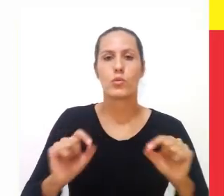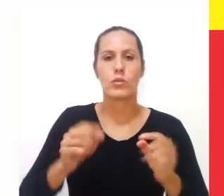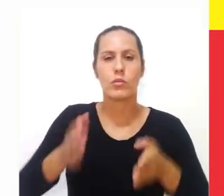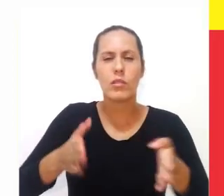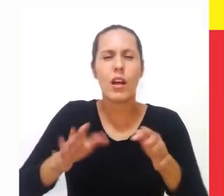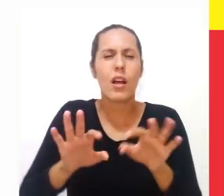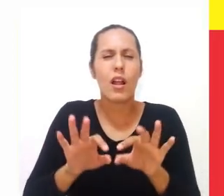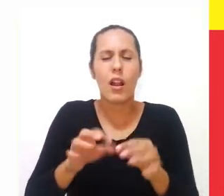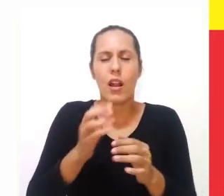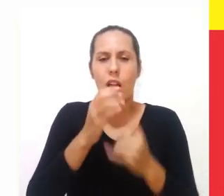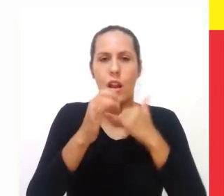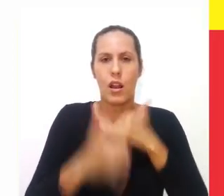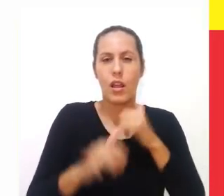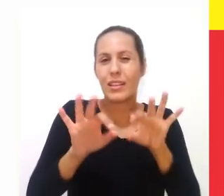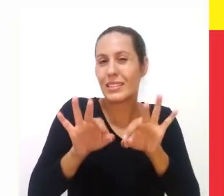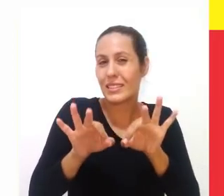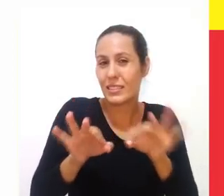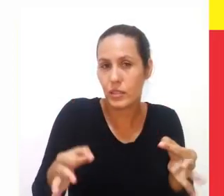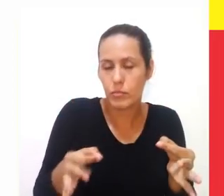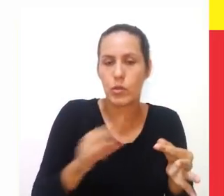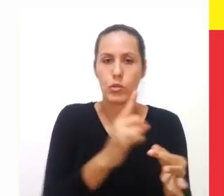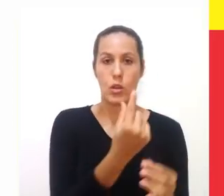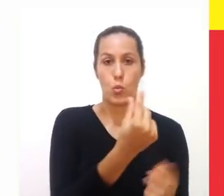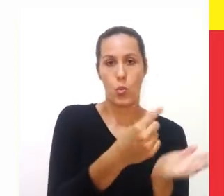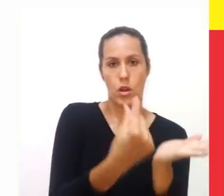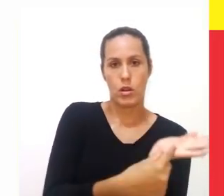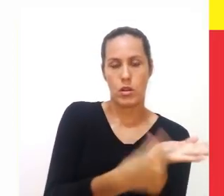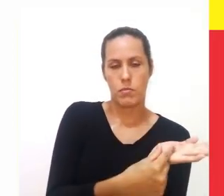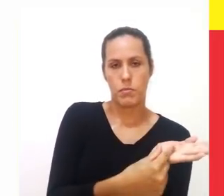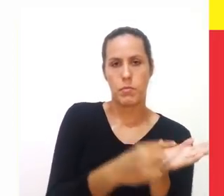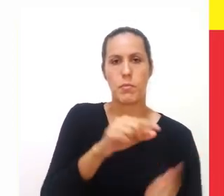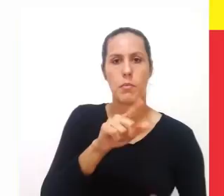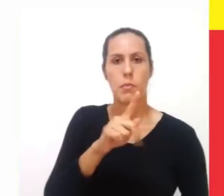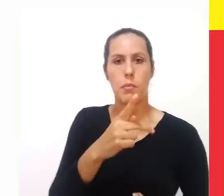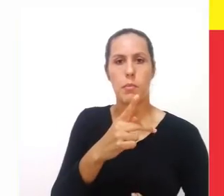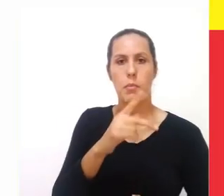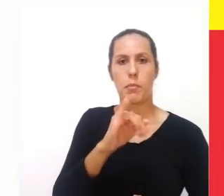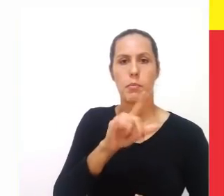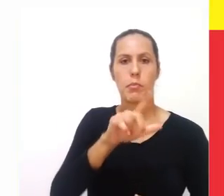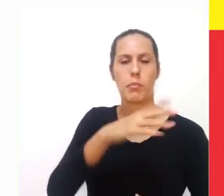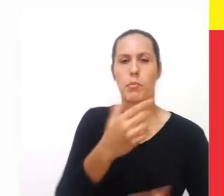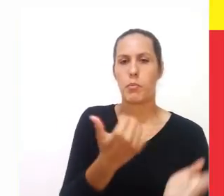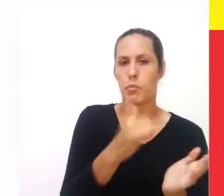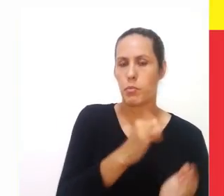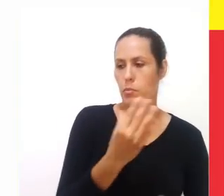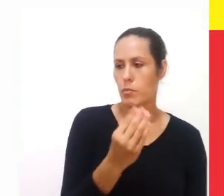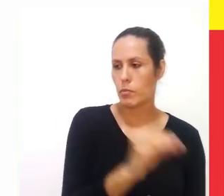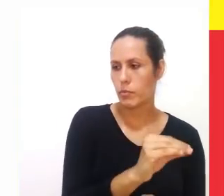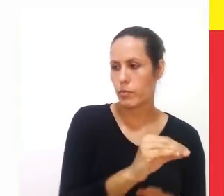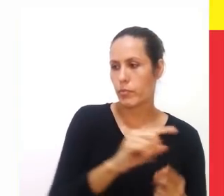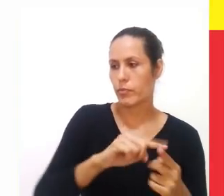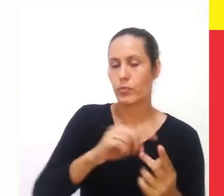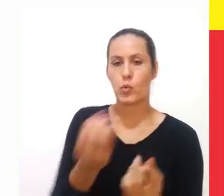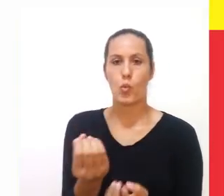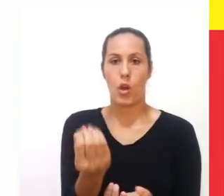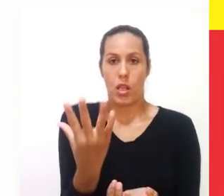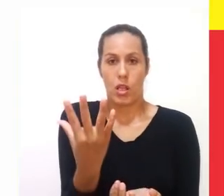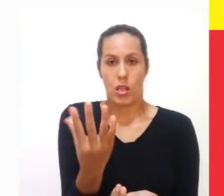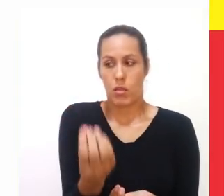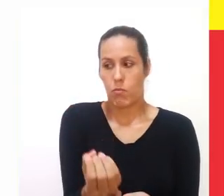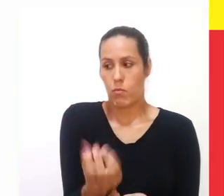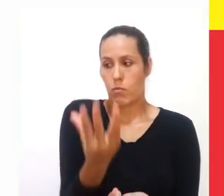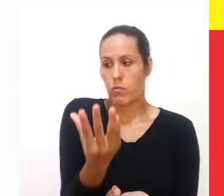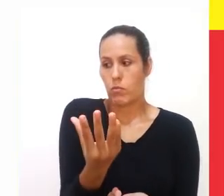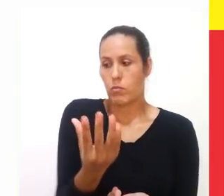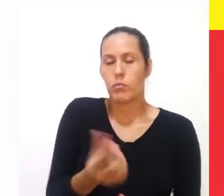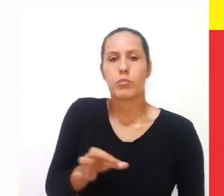elétrico simples, onde eu tenho uma pilha, uma lâmpada acesa e uma chave fechada,